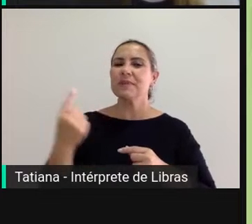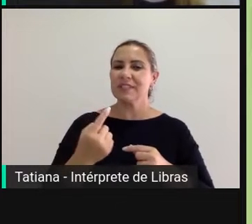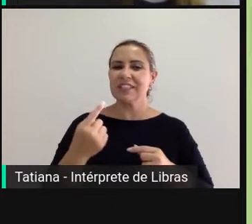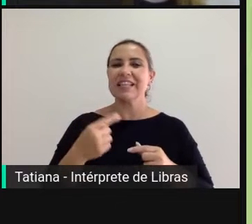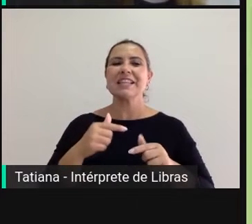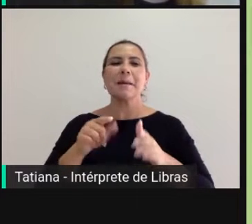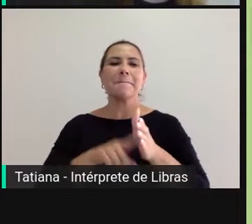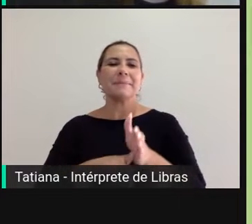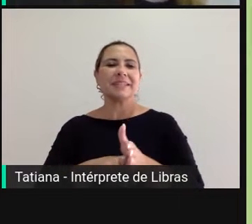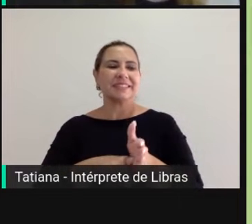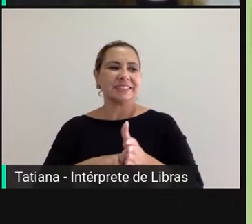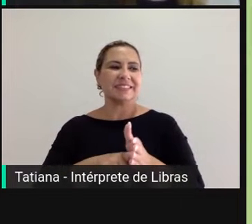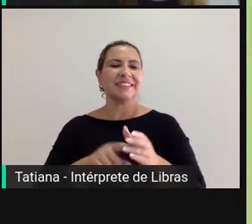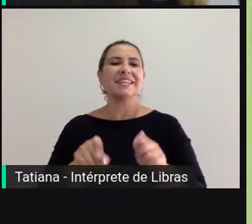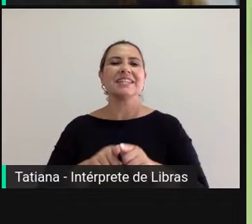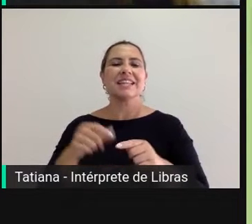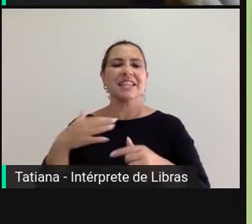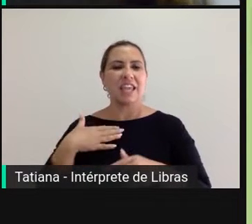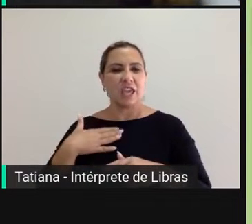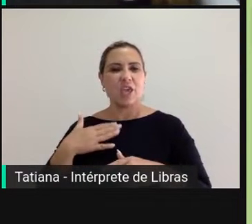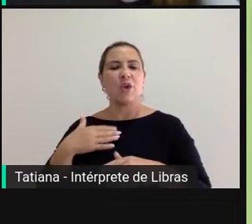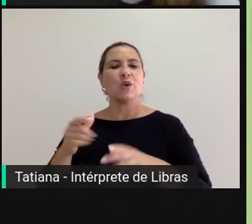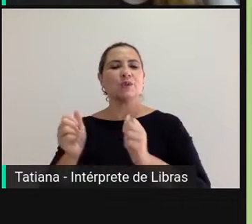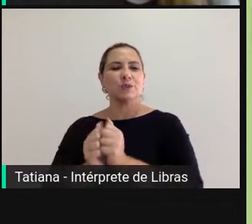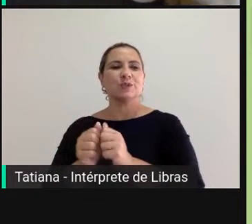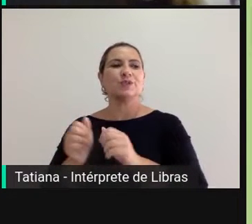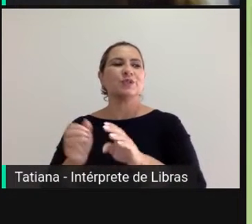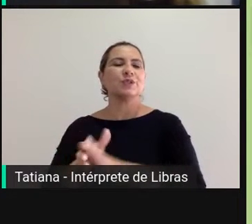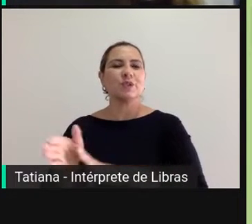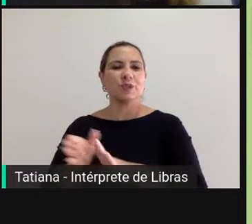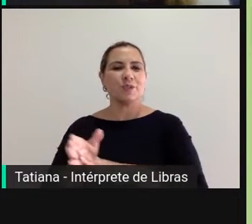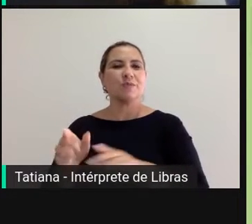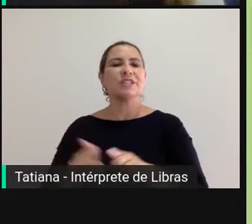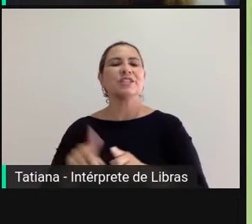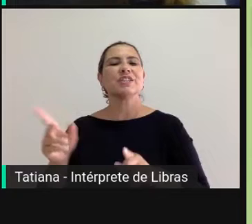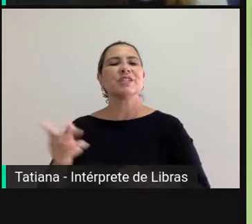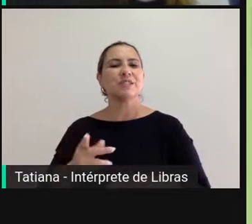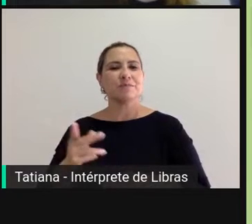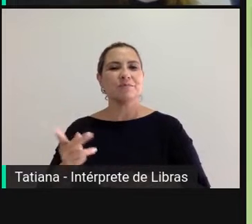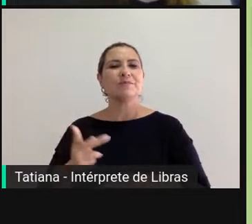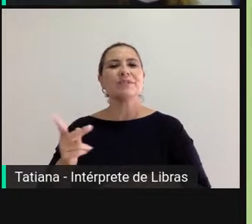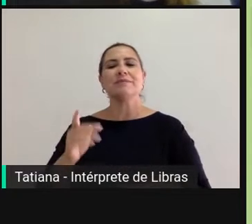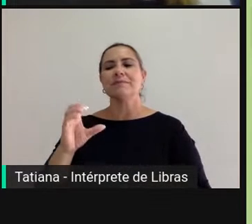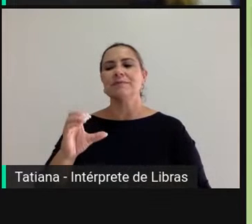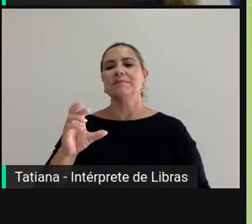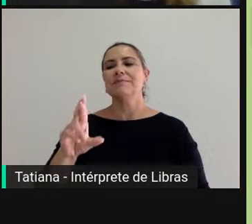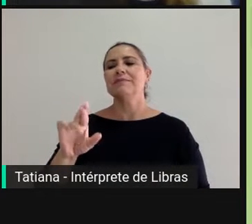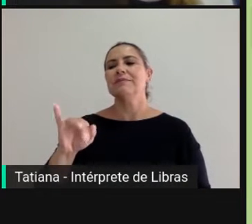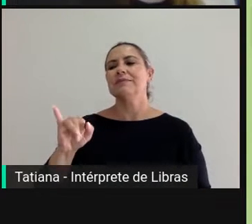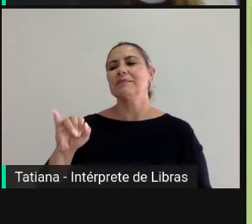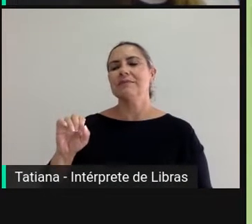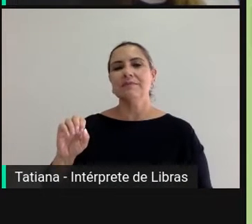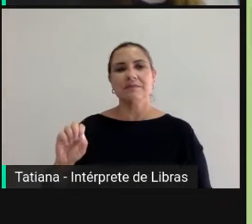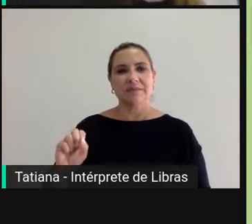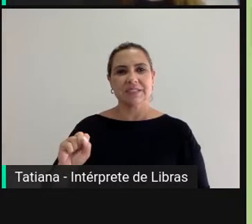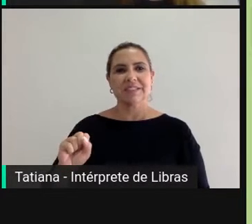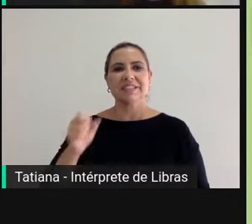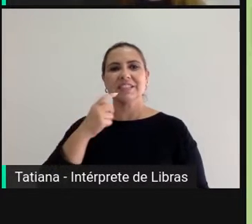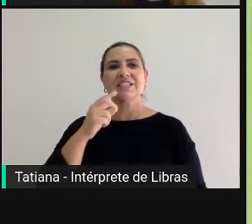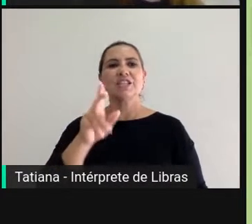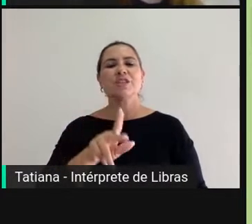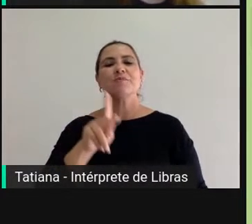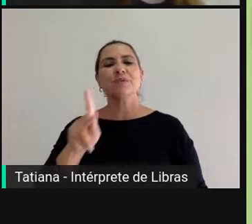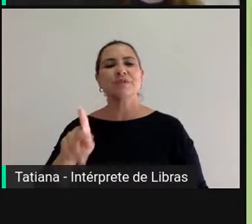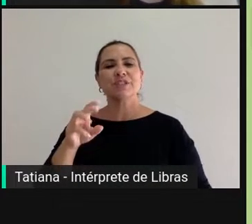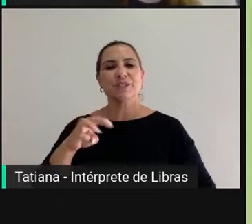mãos, eu e a minha orientadora, a pesquisa é de nós duas, a Cris é professora do mestrado,